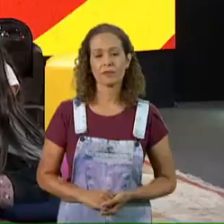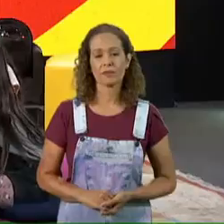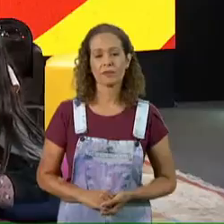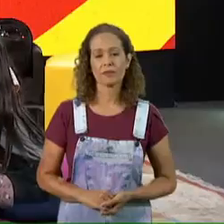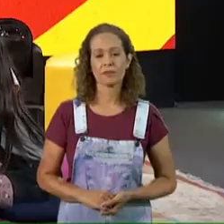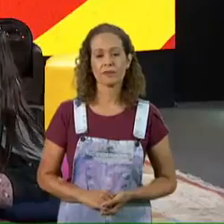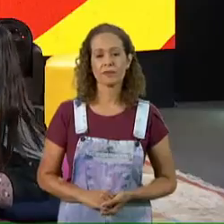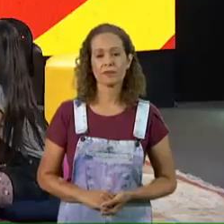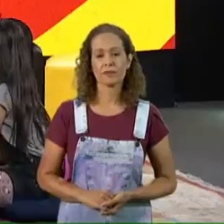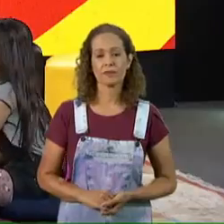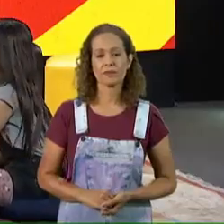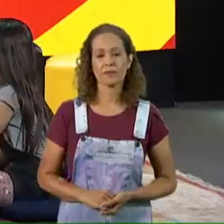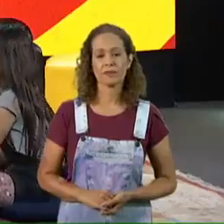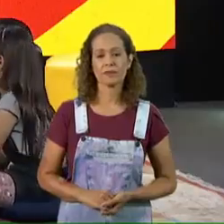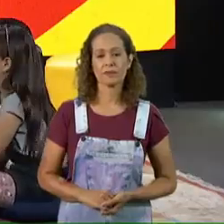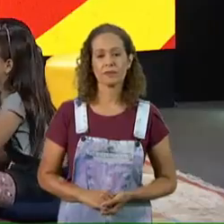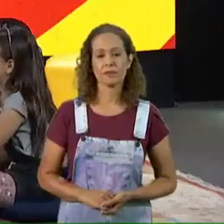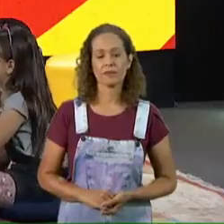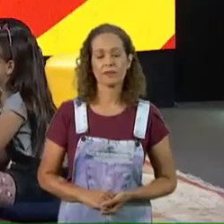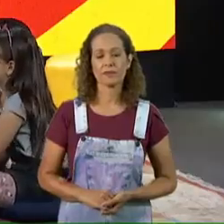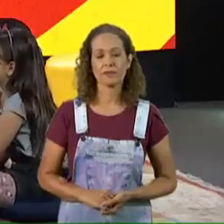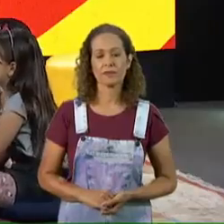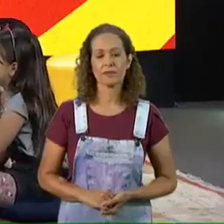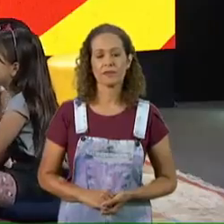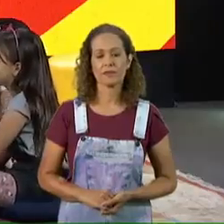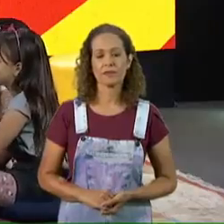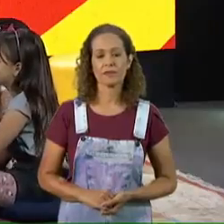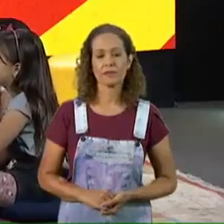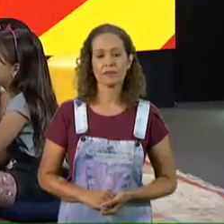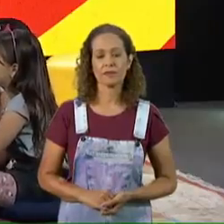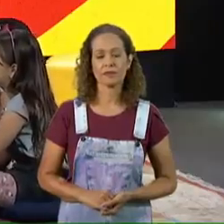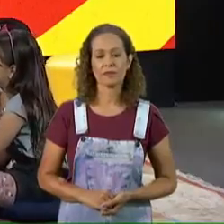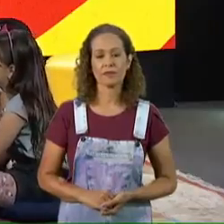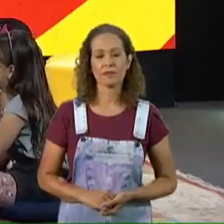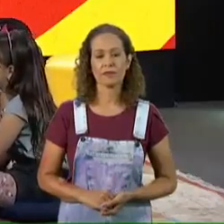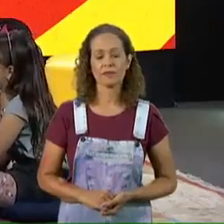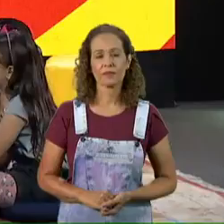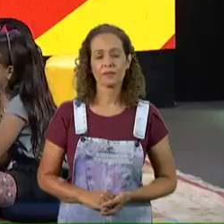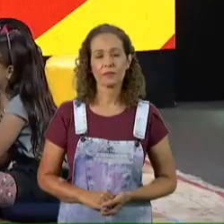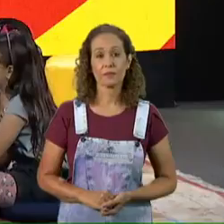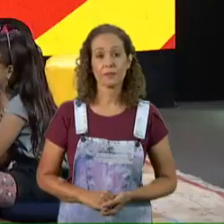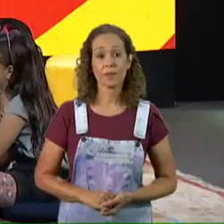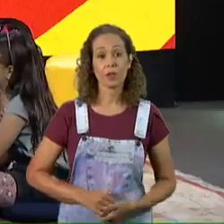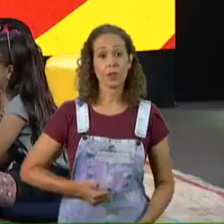Não, deixa a mamãe dar. Pode dar. O primeiro pecado.